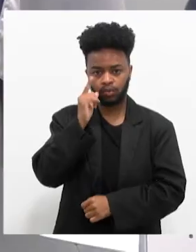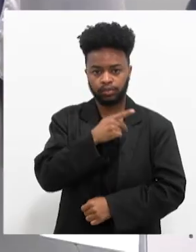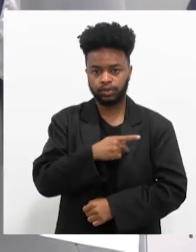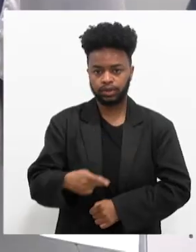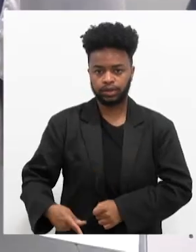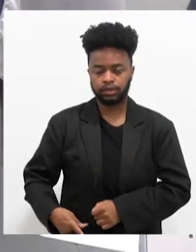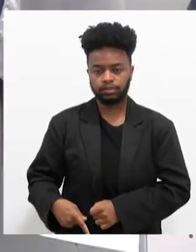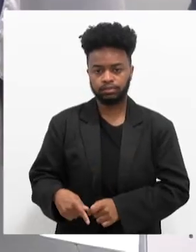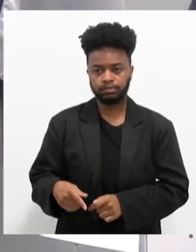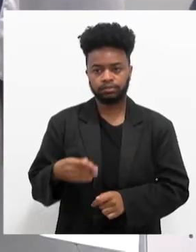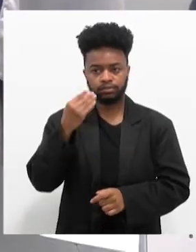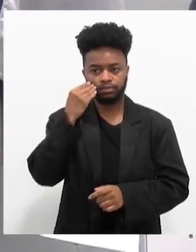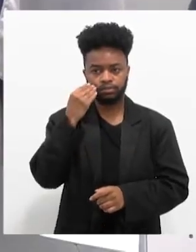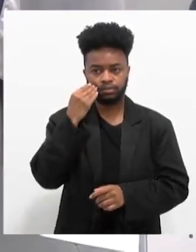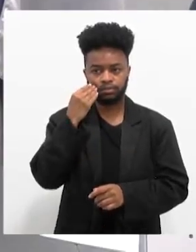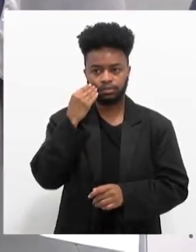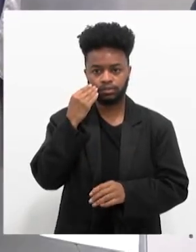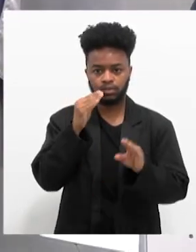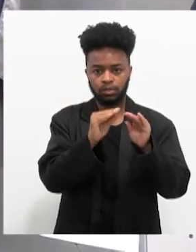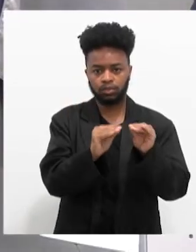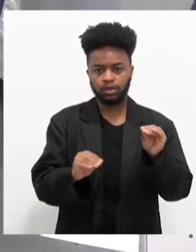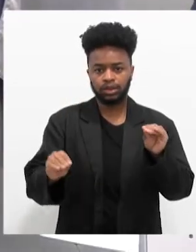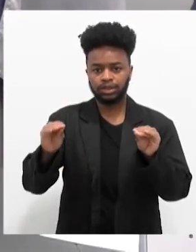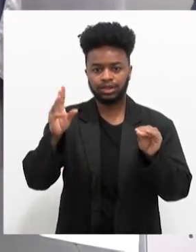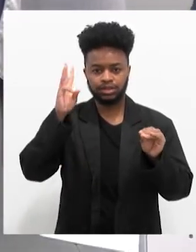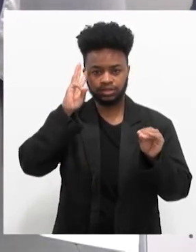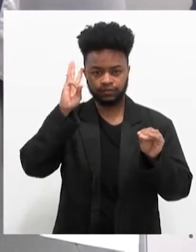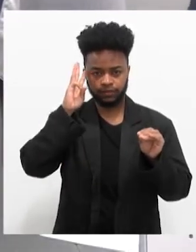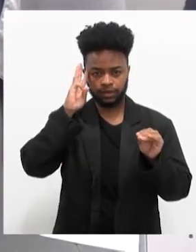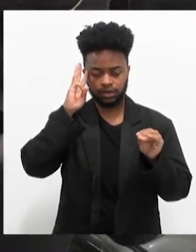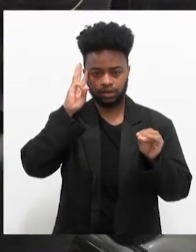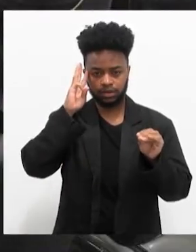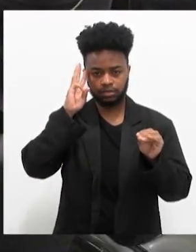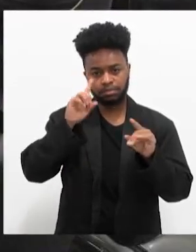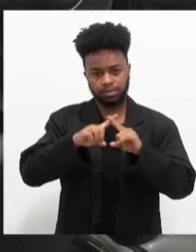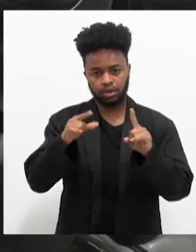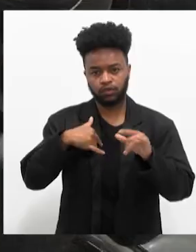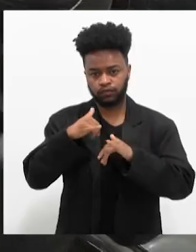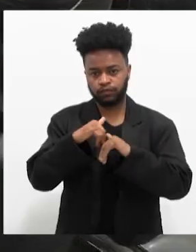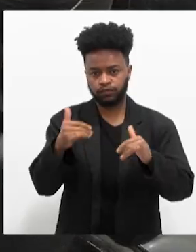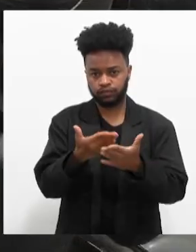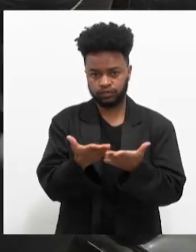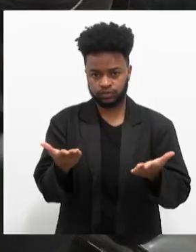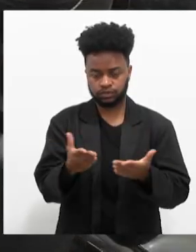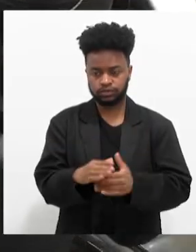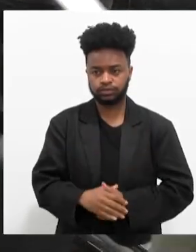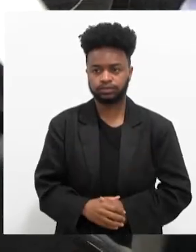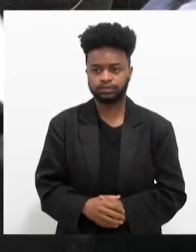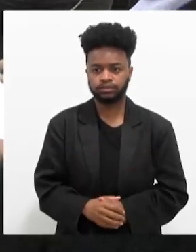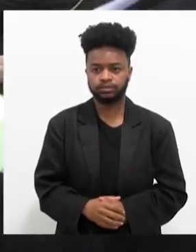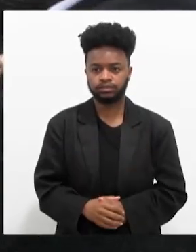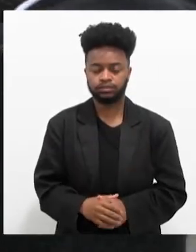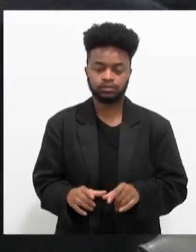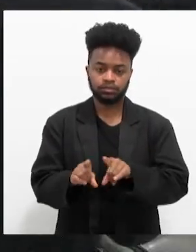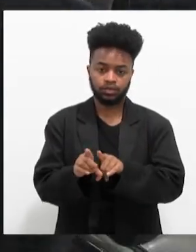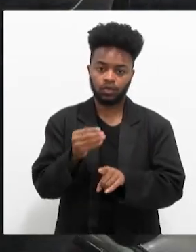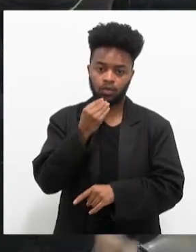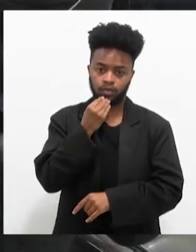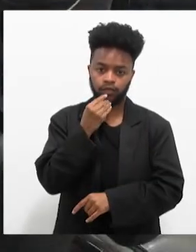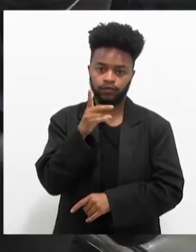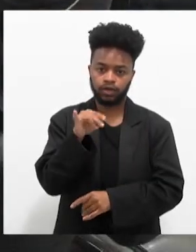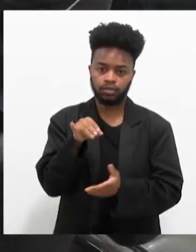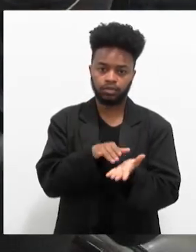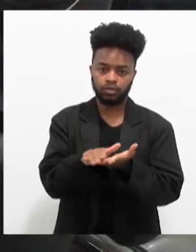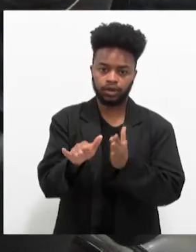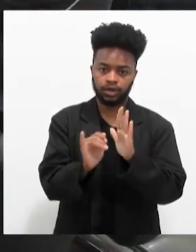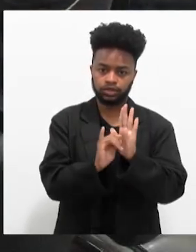fazer uma antecipação da sessão para a próxima terça-feira. Mas eu aviso em tempo oportuno e, obviamente, será também publicado o